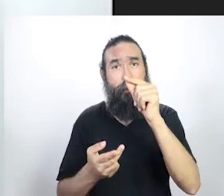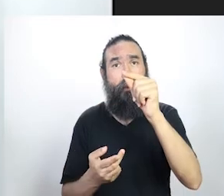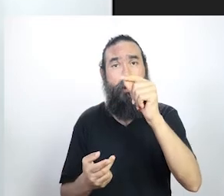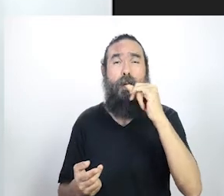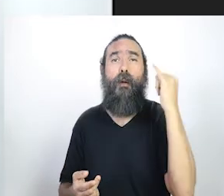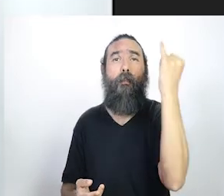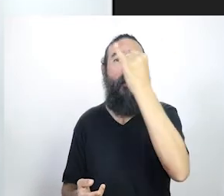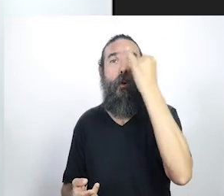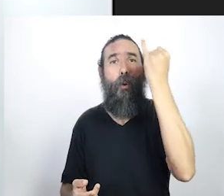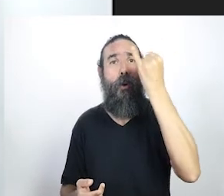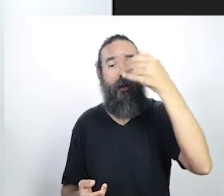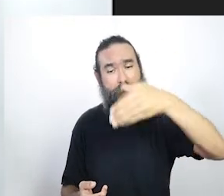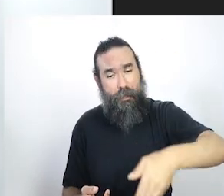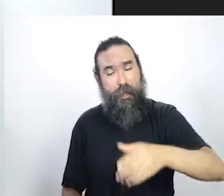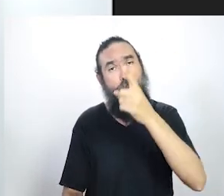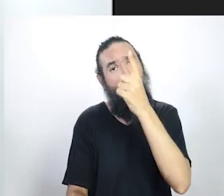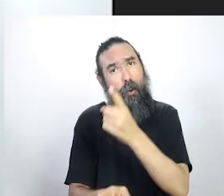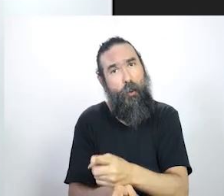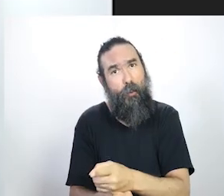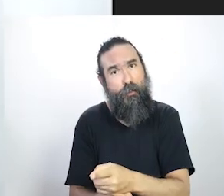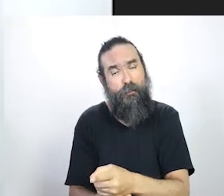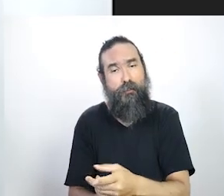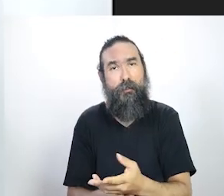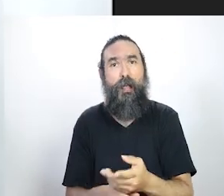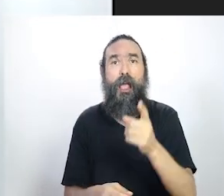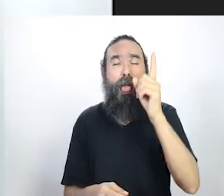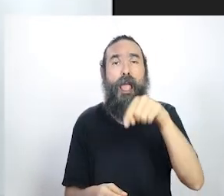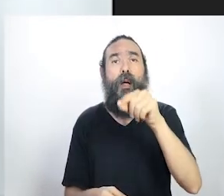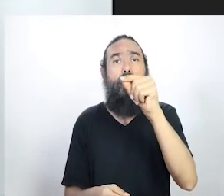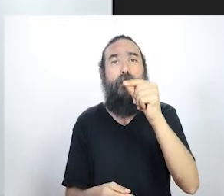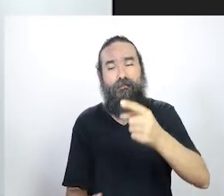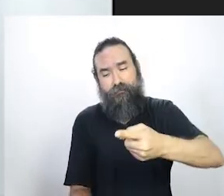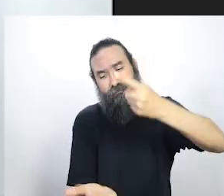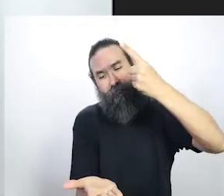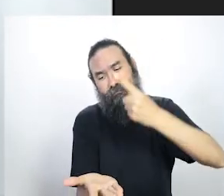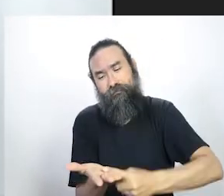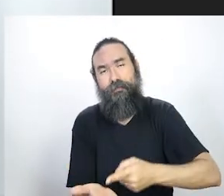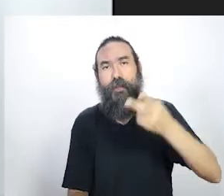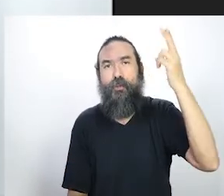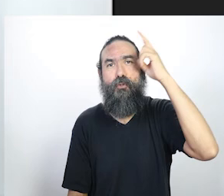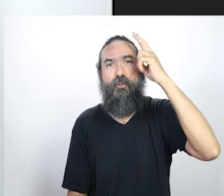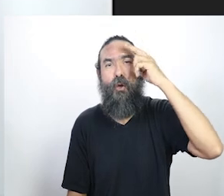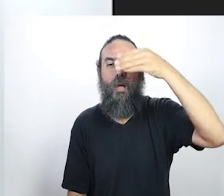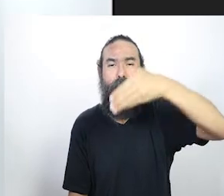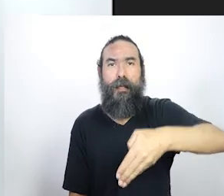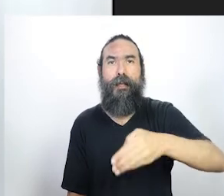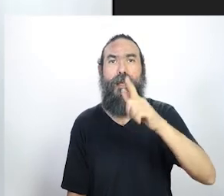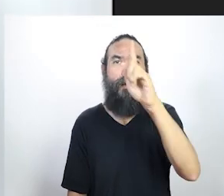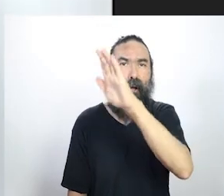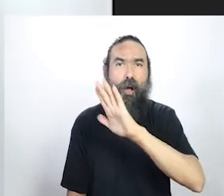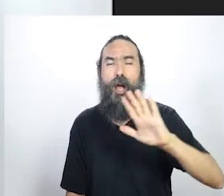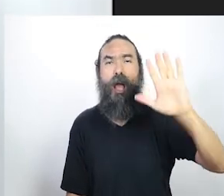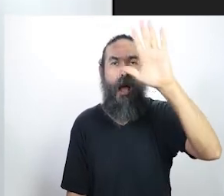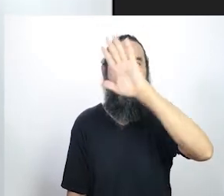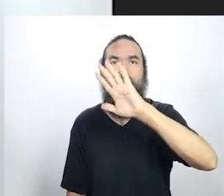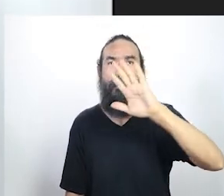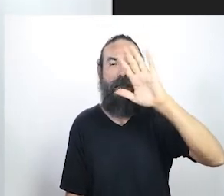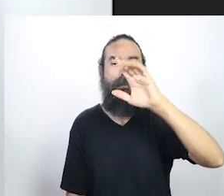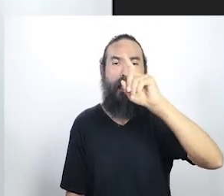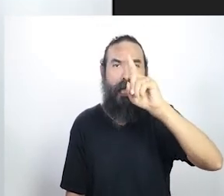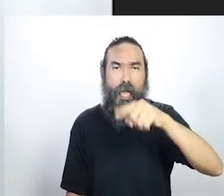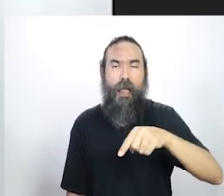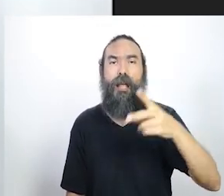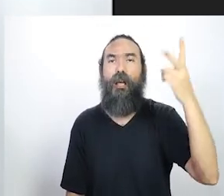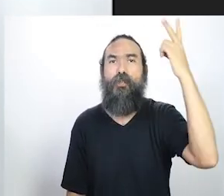encontro, e aí é parte dessa história, né, do estado de Goiás, é parte histórica,